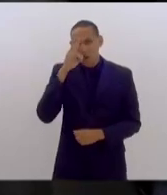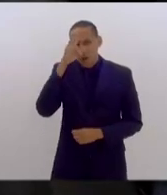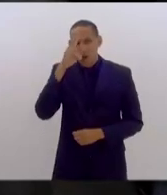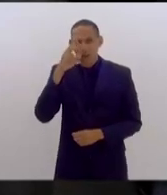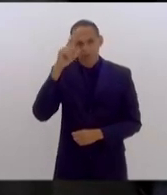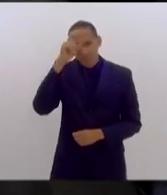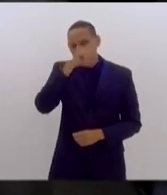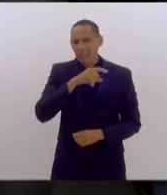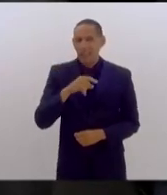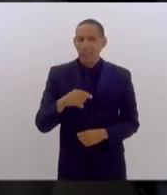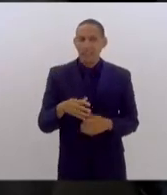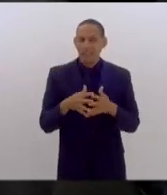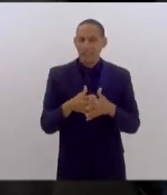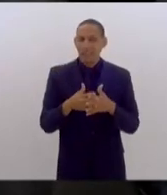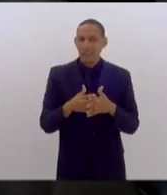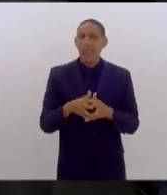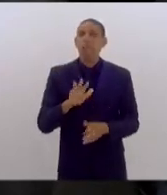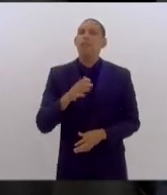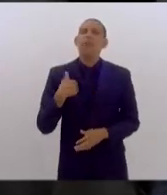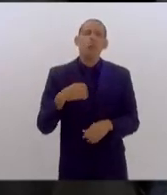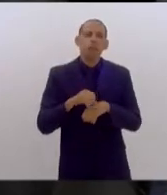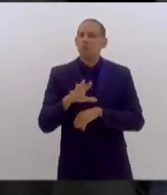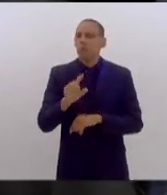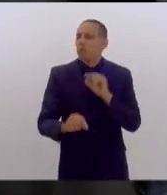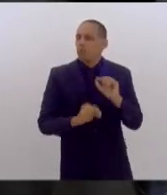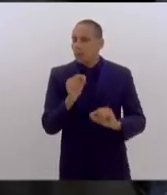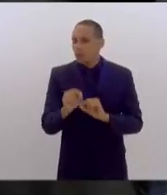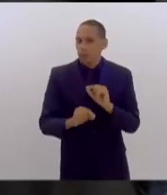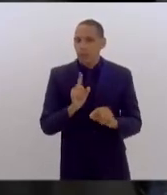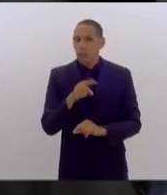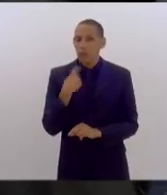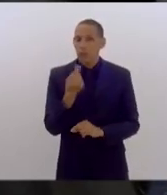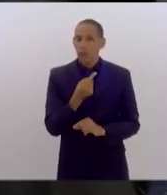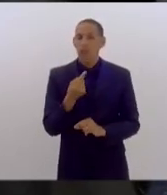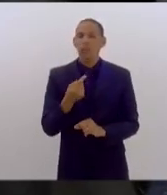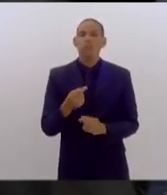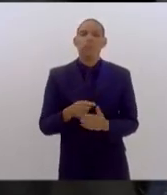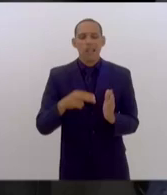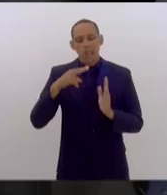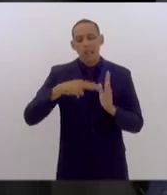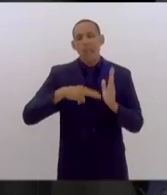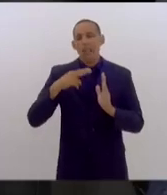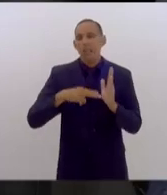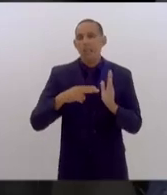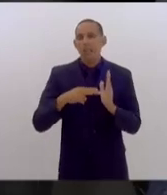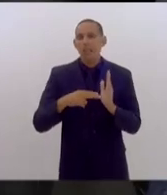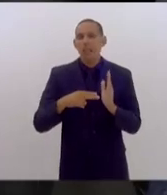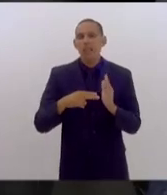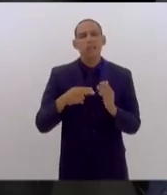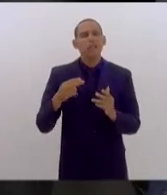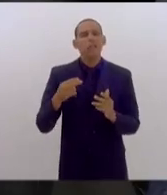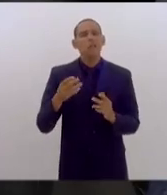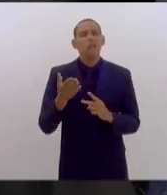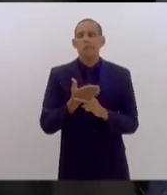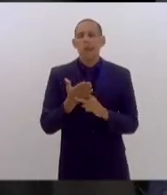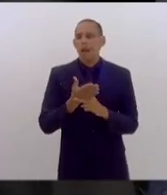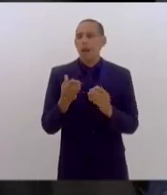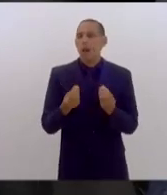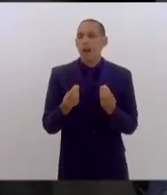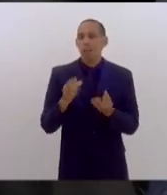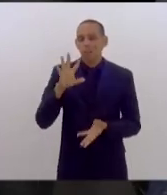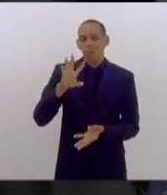para todos nós né mas eu queria sugerir que a gente parte sua leitura a assim exatamente na forma